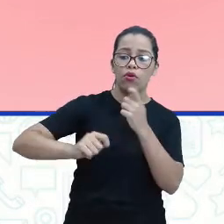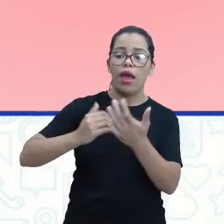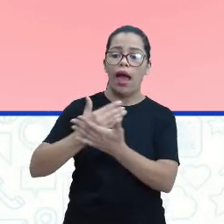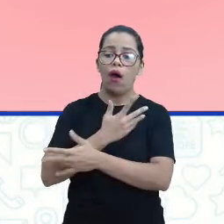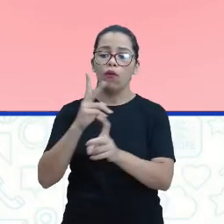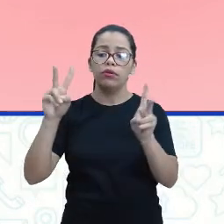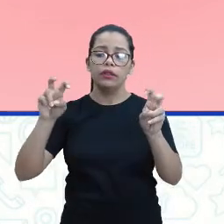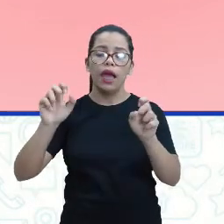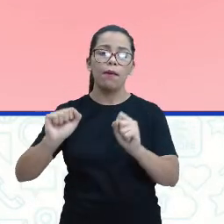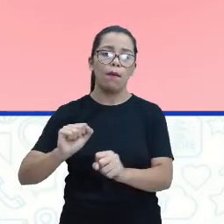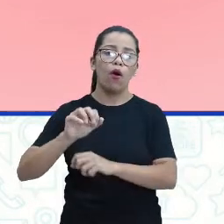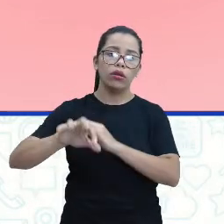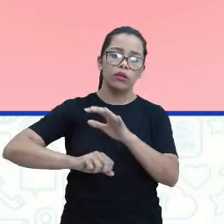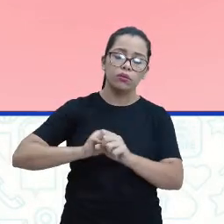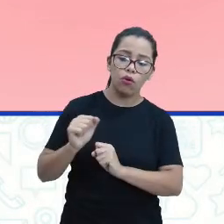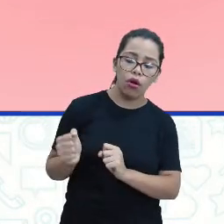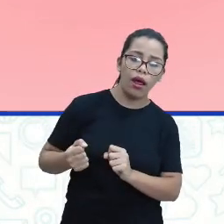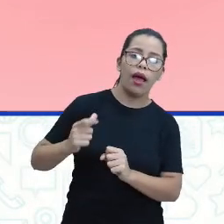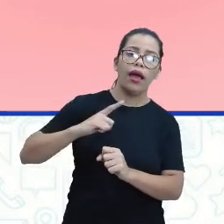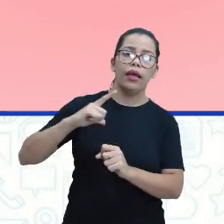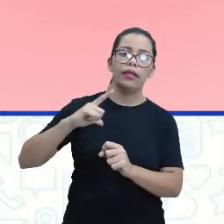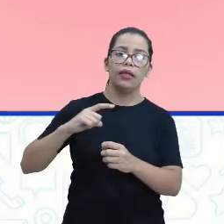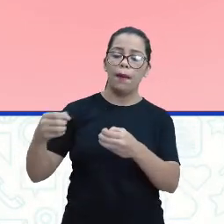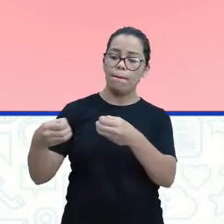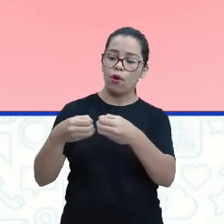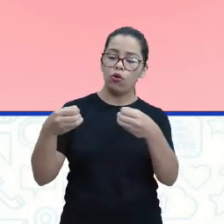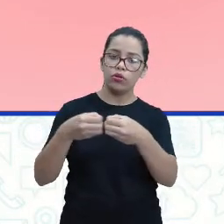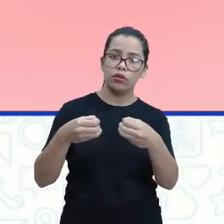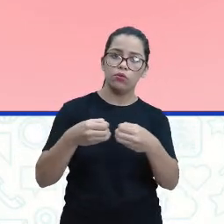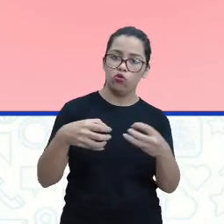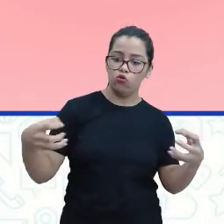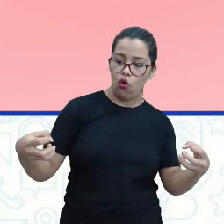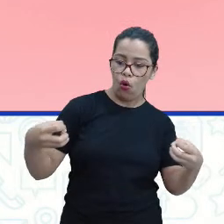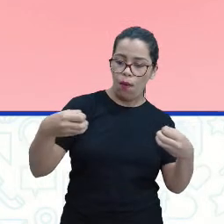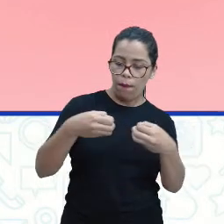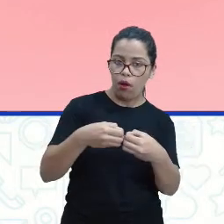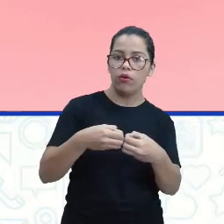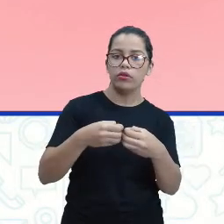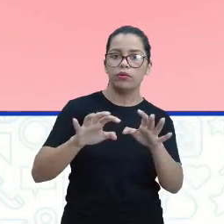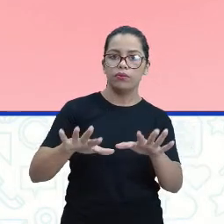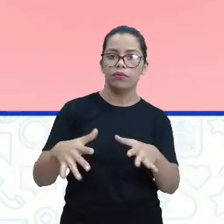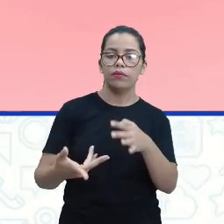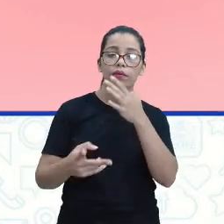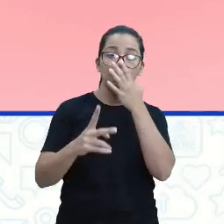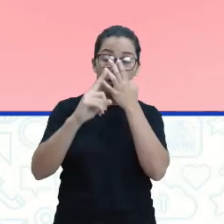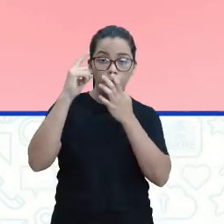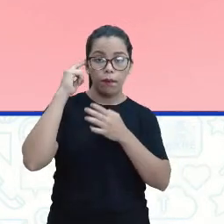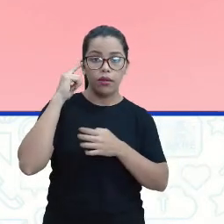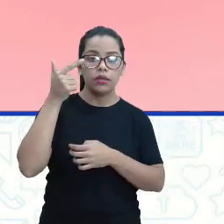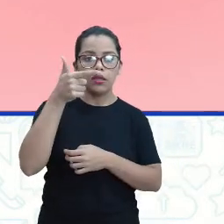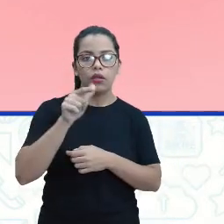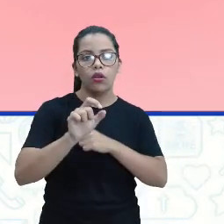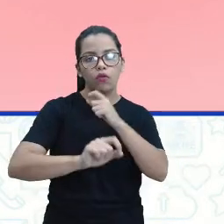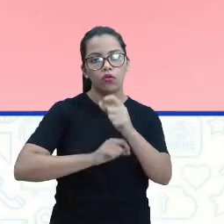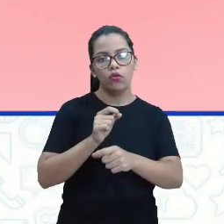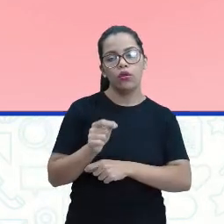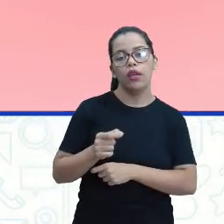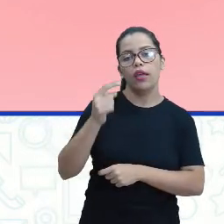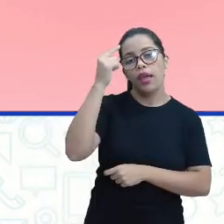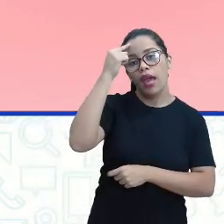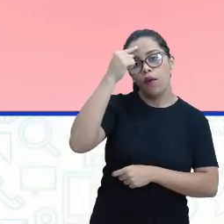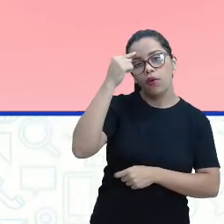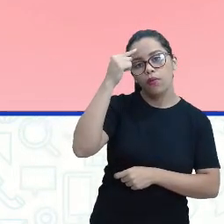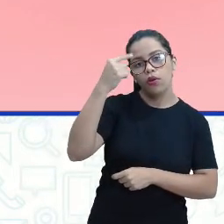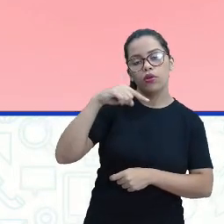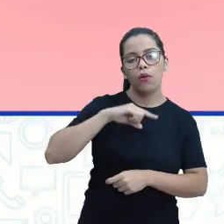explorados. É o personagem que possui relação de proximidade com o protagonista. Pensando de novo em Harry Potter, a gente pode dizer, por exemplo,